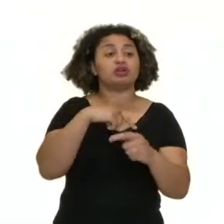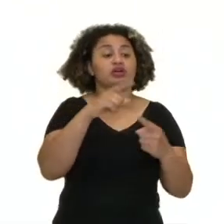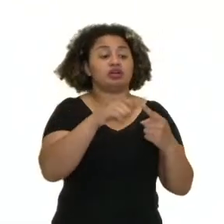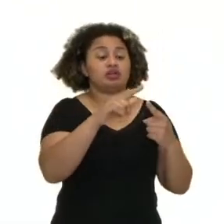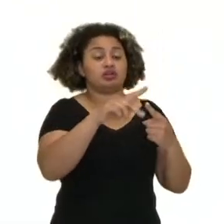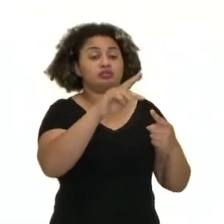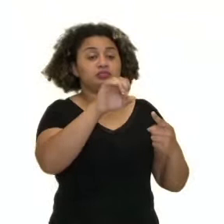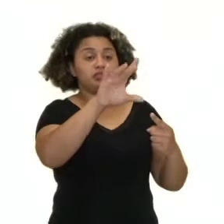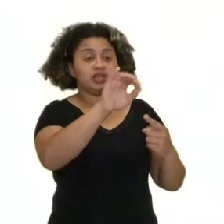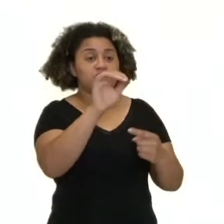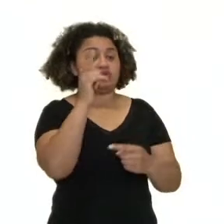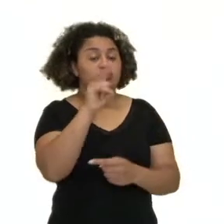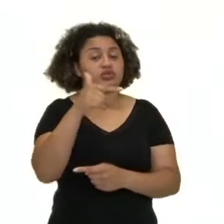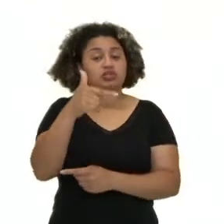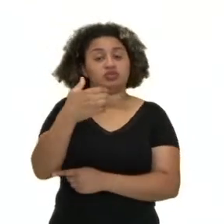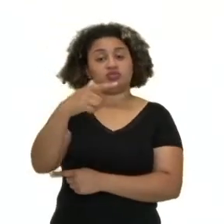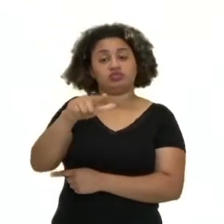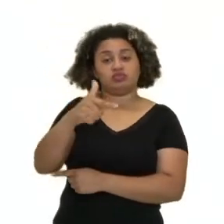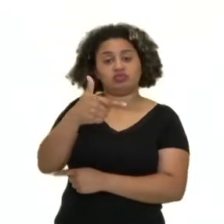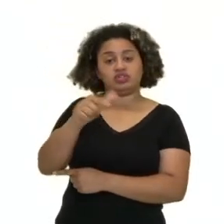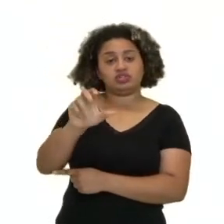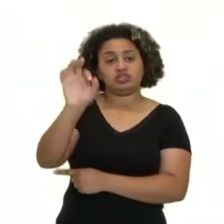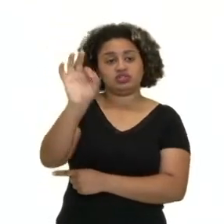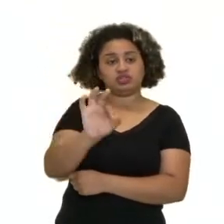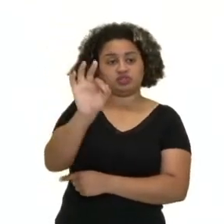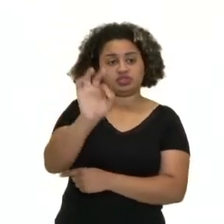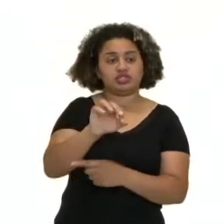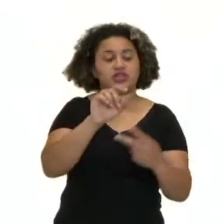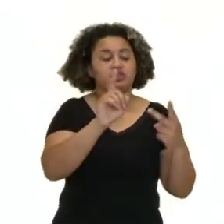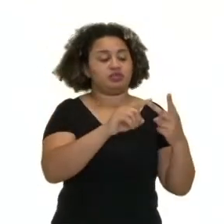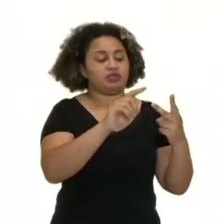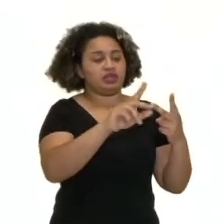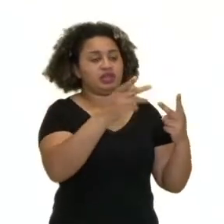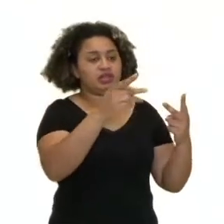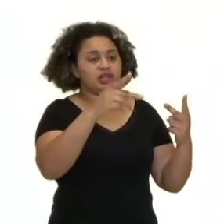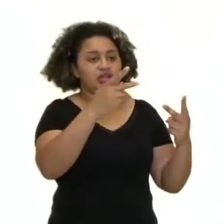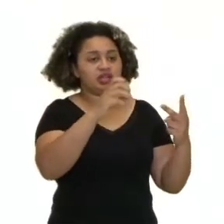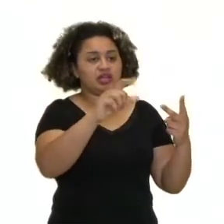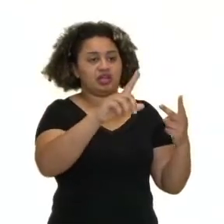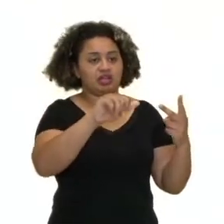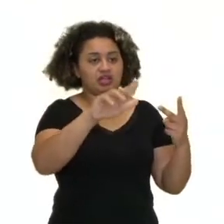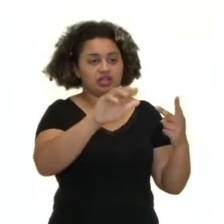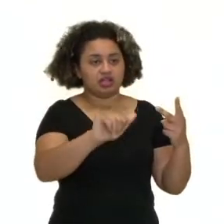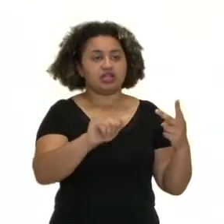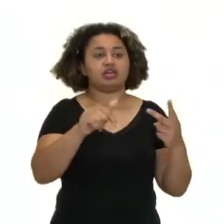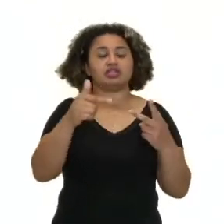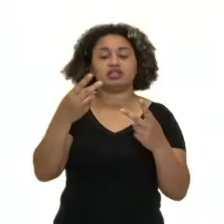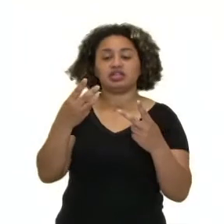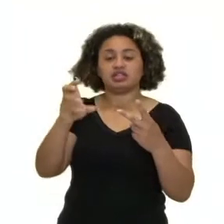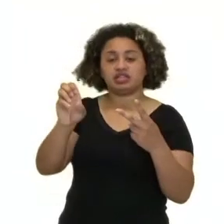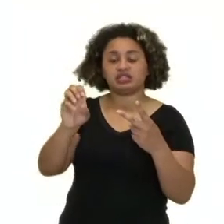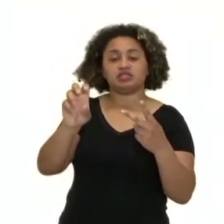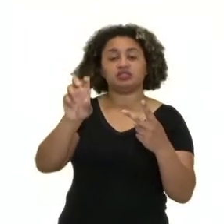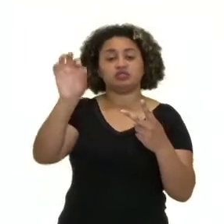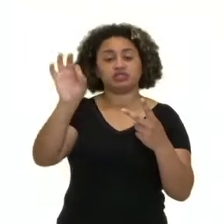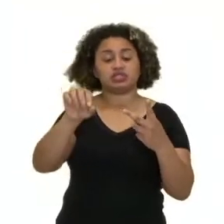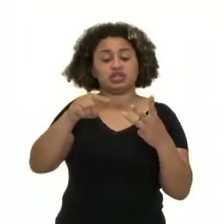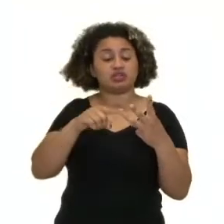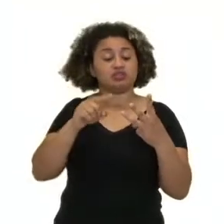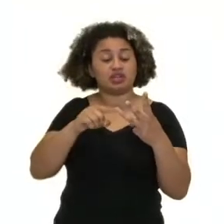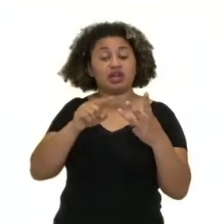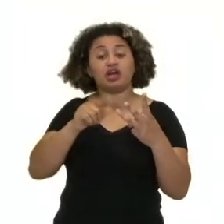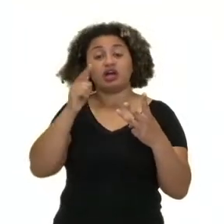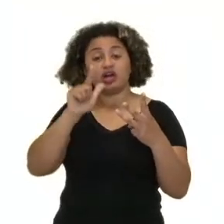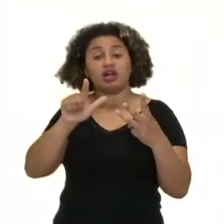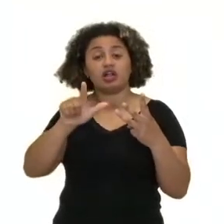conseguiu 25%, Helena 35% e o restante foi obtido por